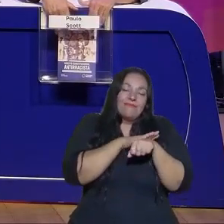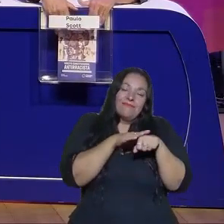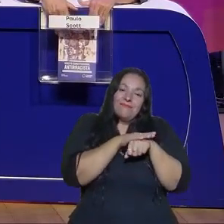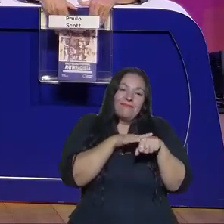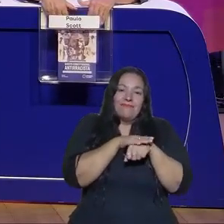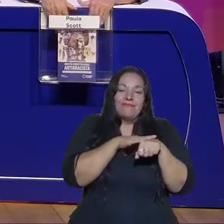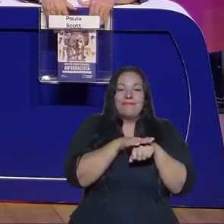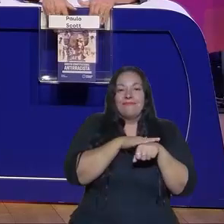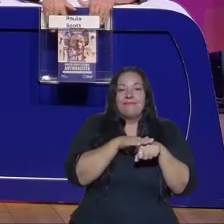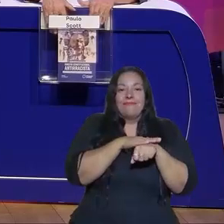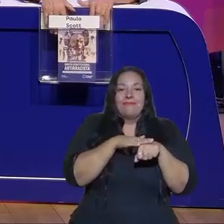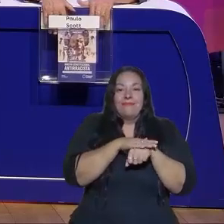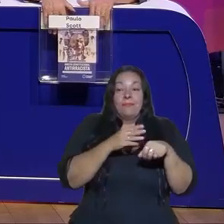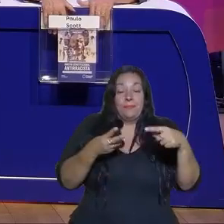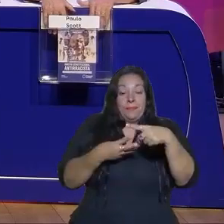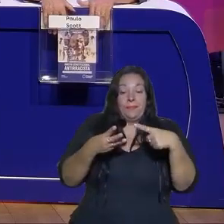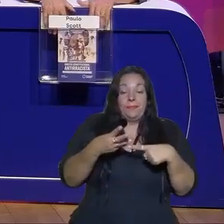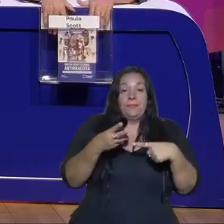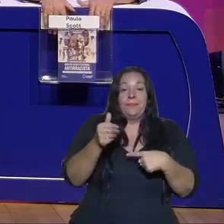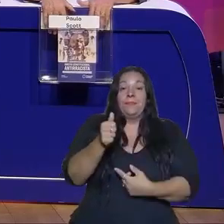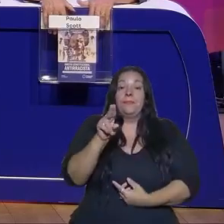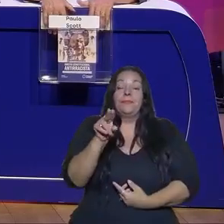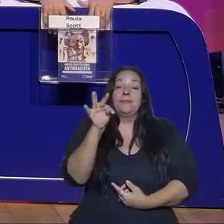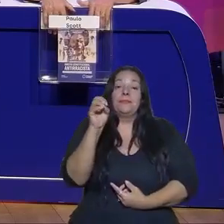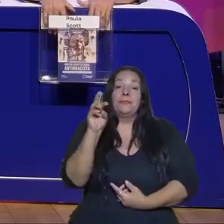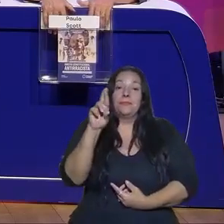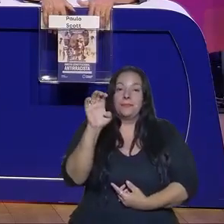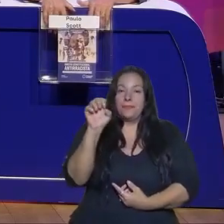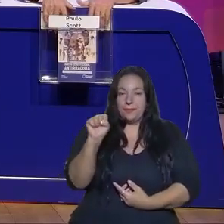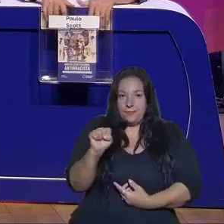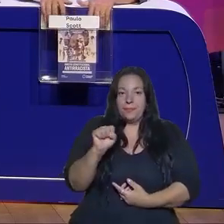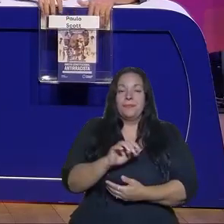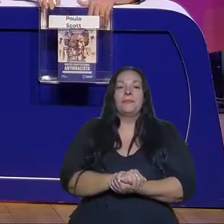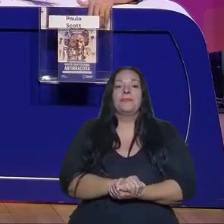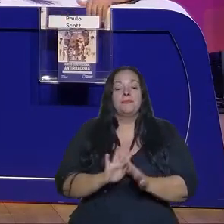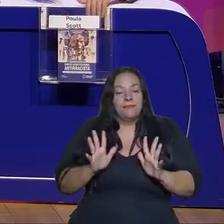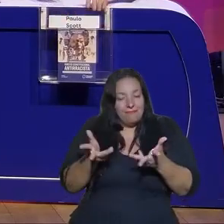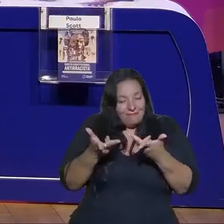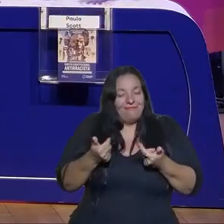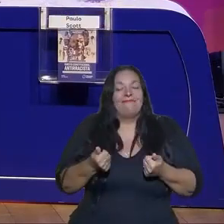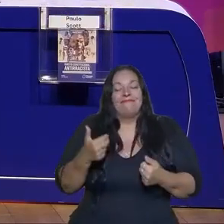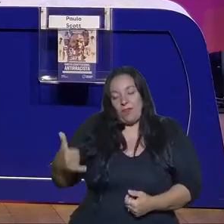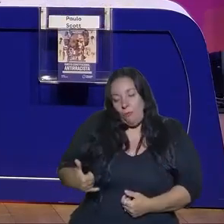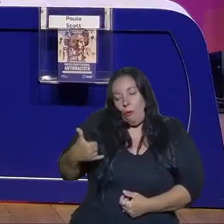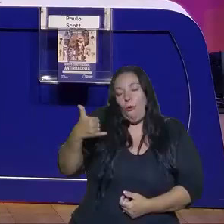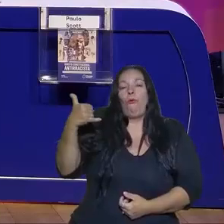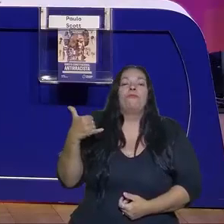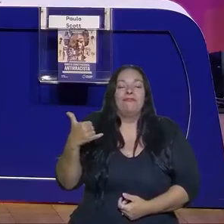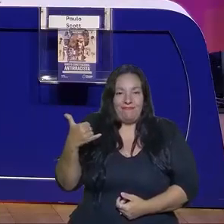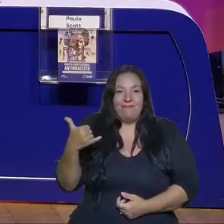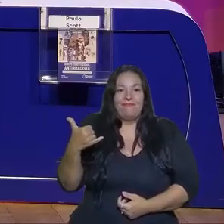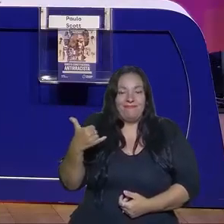em tons de cinza e bege. Leva no pescoço o crachá dos participantes do evento e usa óculos redondos de aro marrom. A segunda